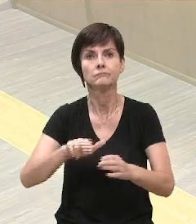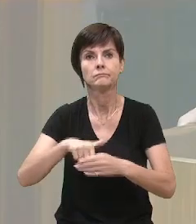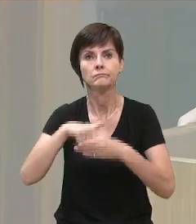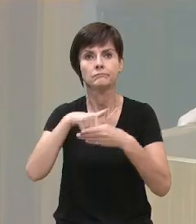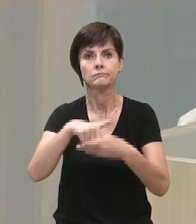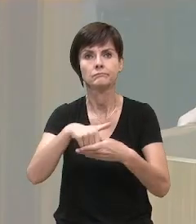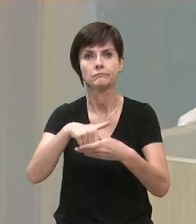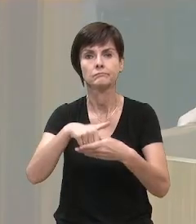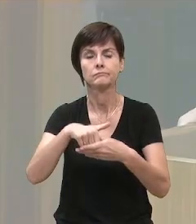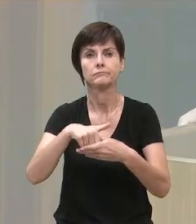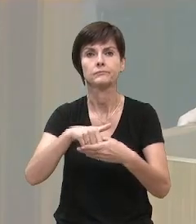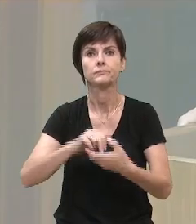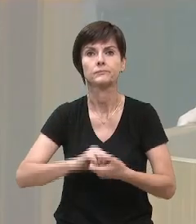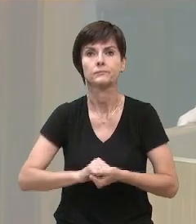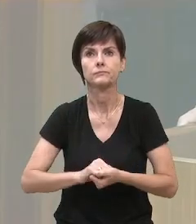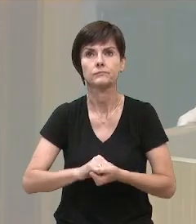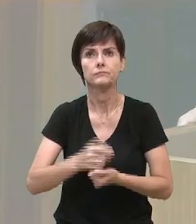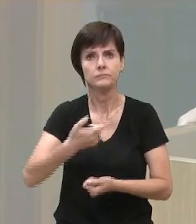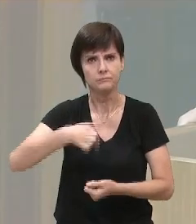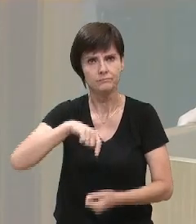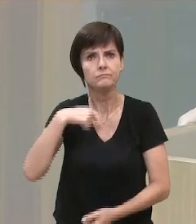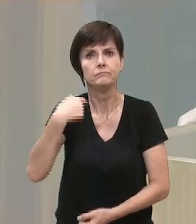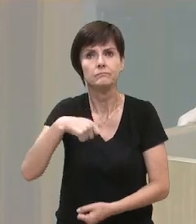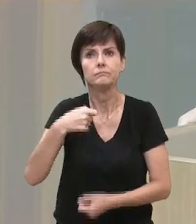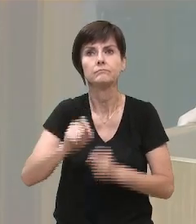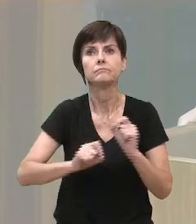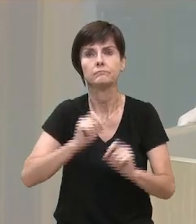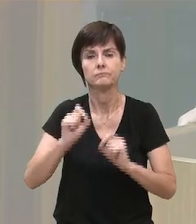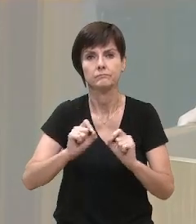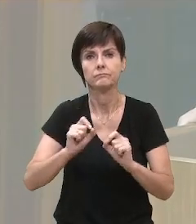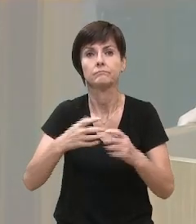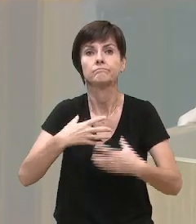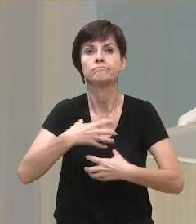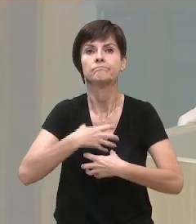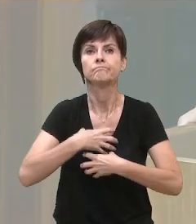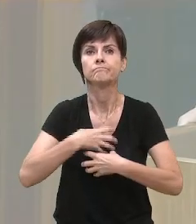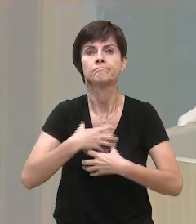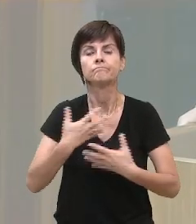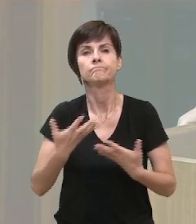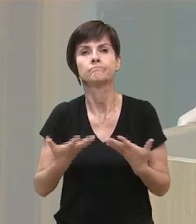E a gente precisa aqui, de uma forma